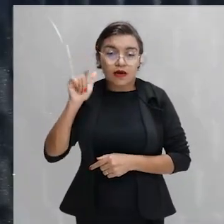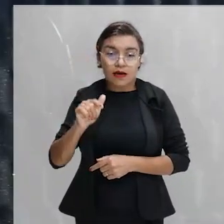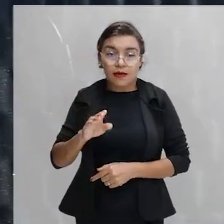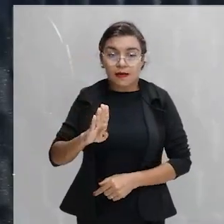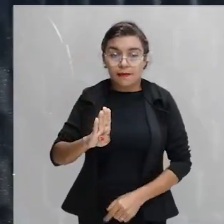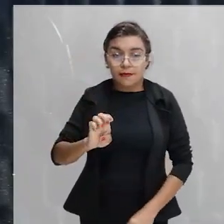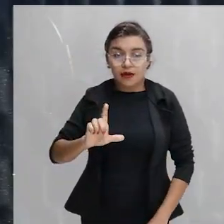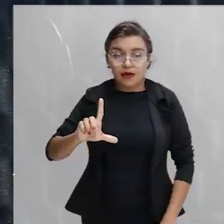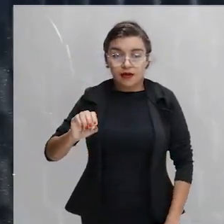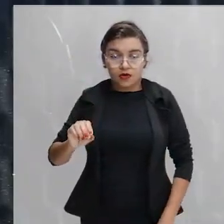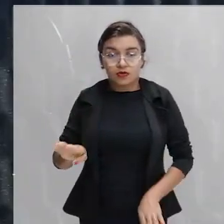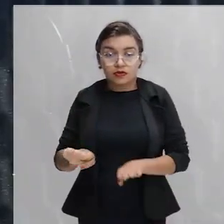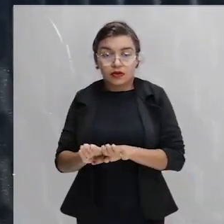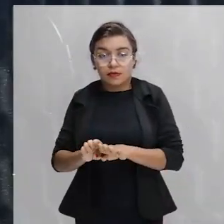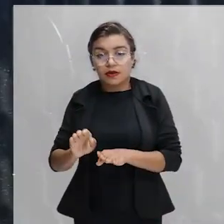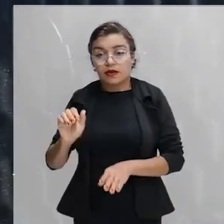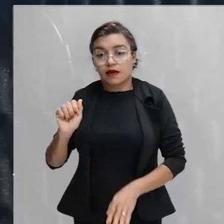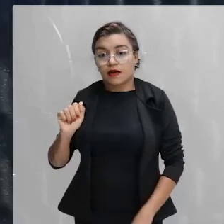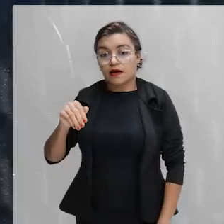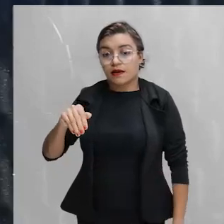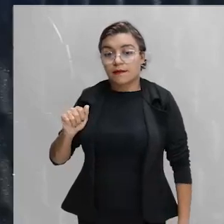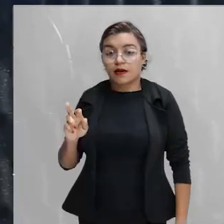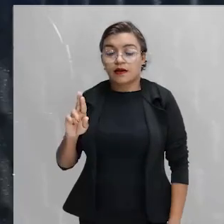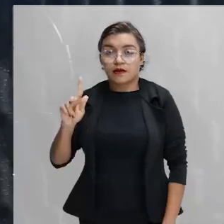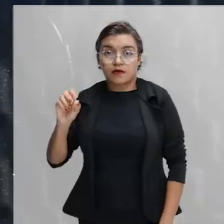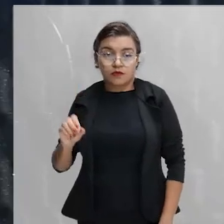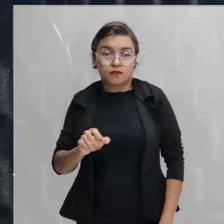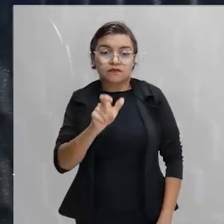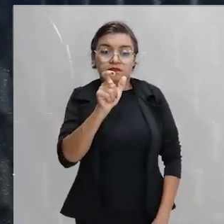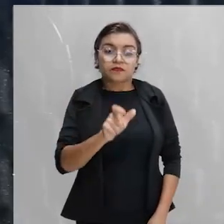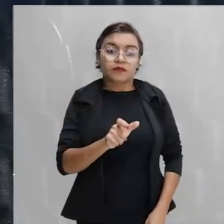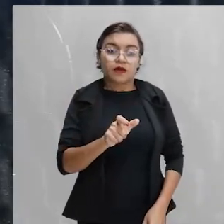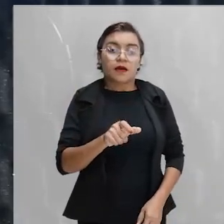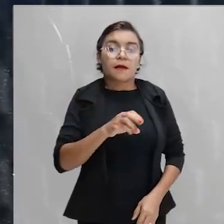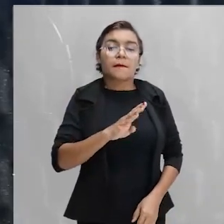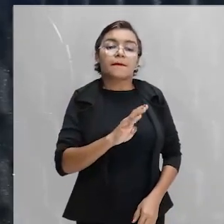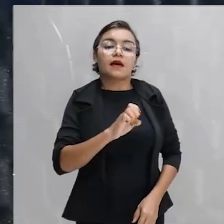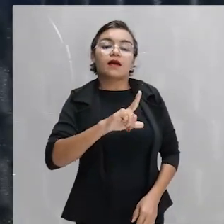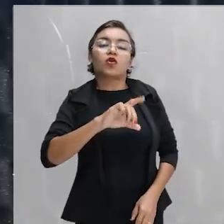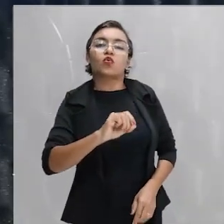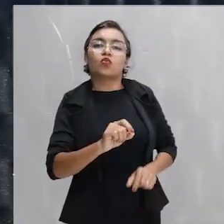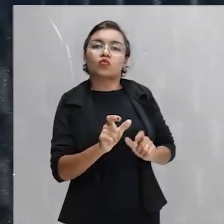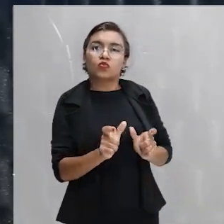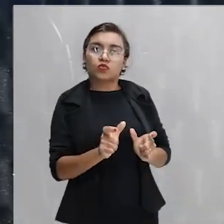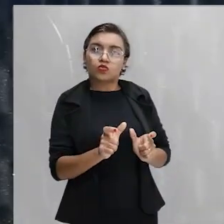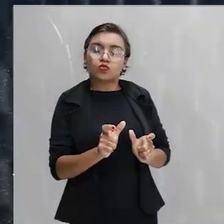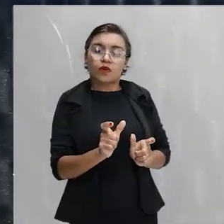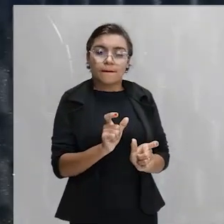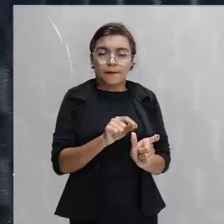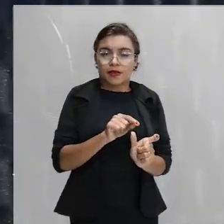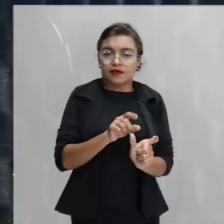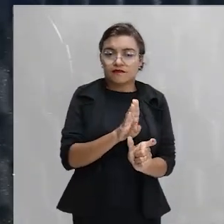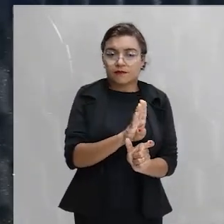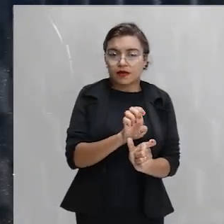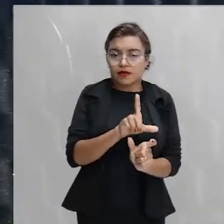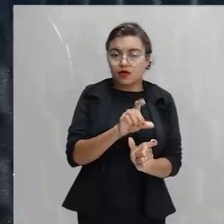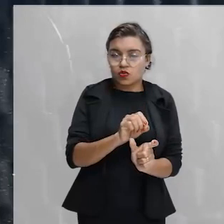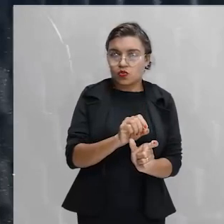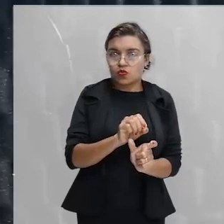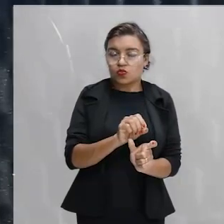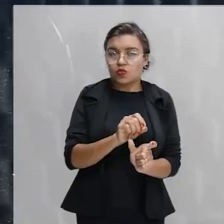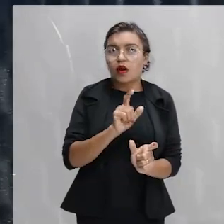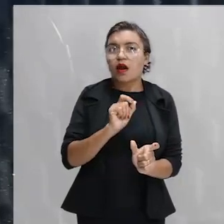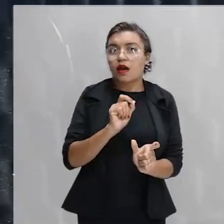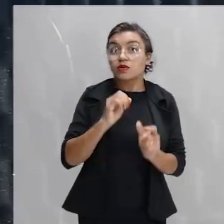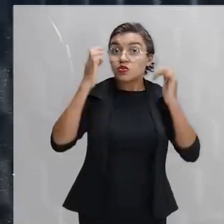belo e amargo. Quem que é belo? Nós estamos falando do Sol sagrado, lembram? Pois é.